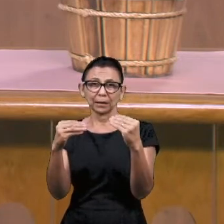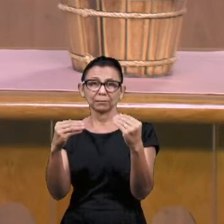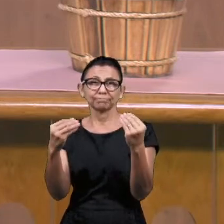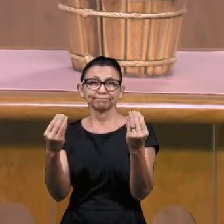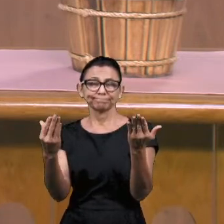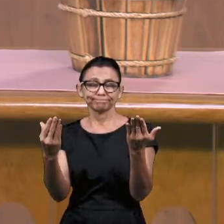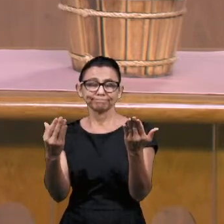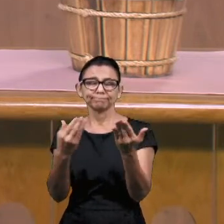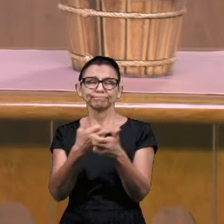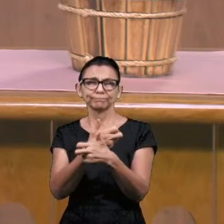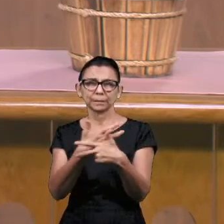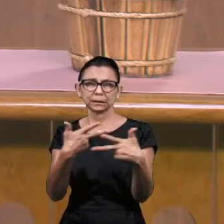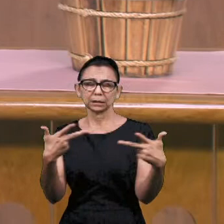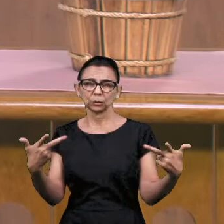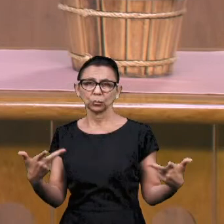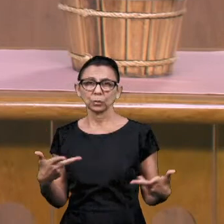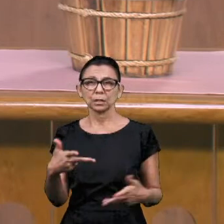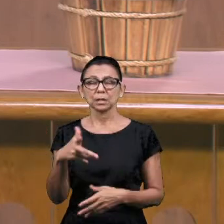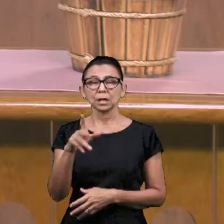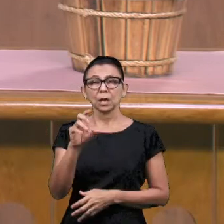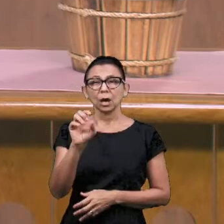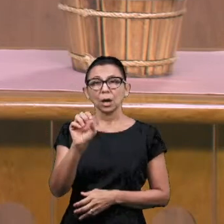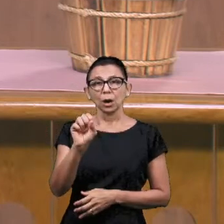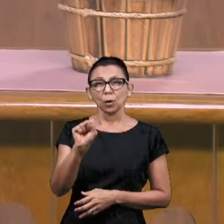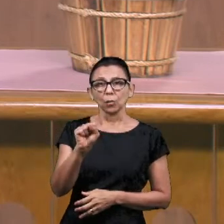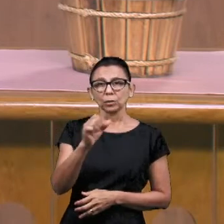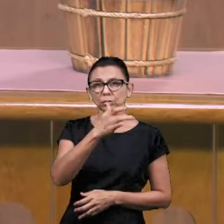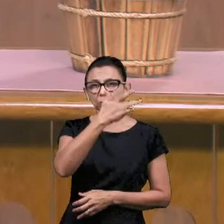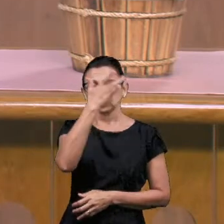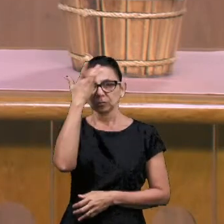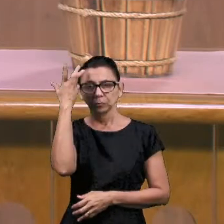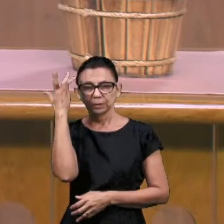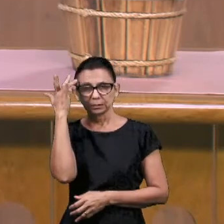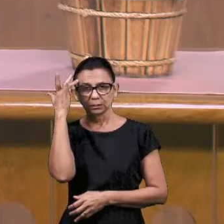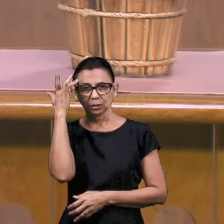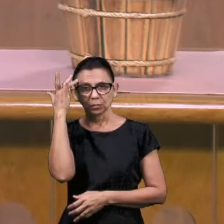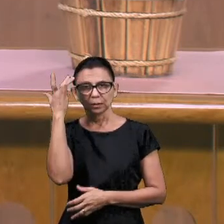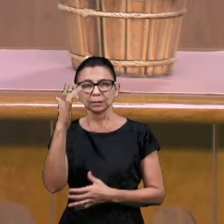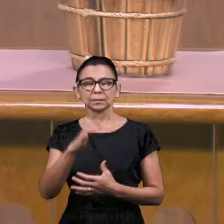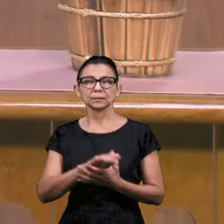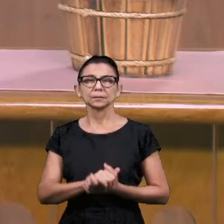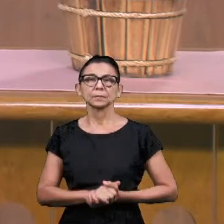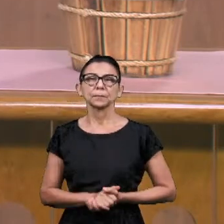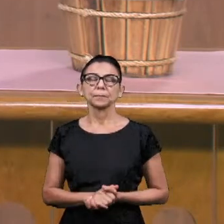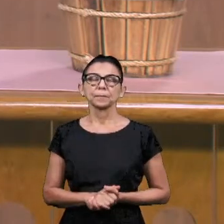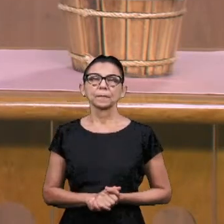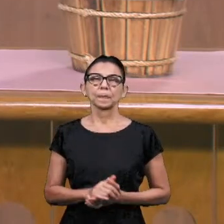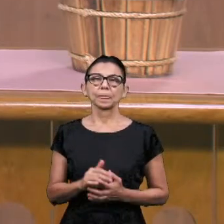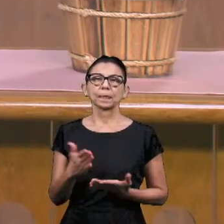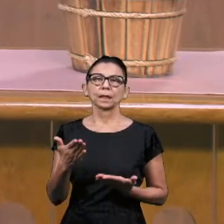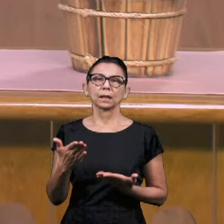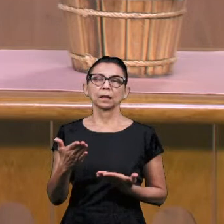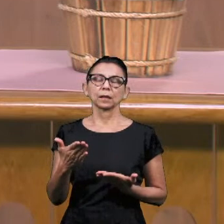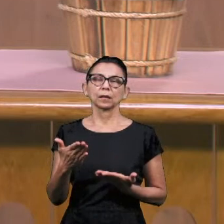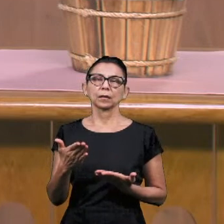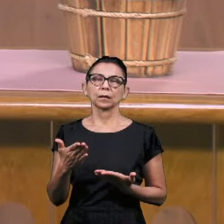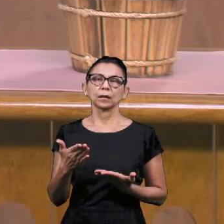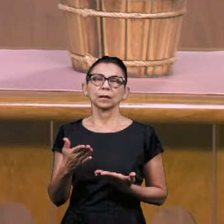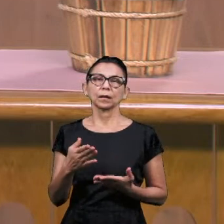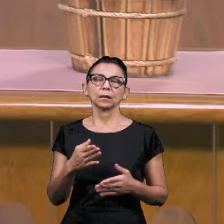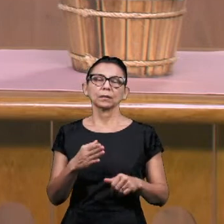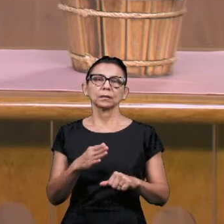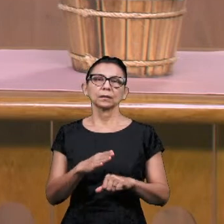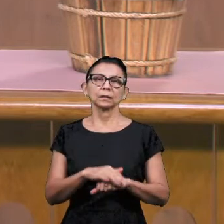consagrações foram realizadas no Brasil, fora alguns eventos. Infelizmente, nós não temos tempo por conta do horário de retransmissão para as igrejas do